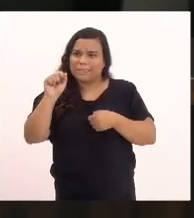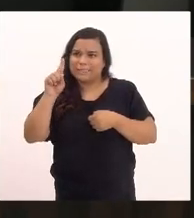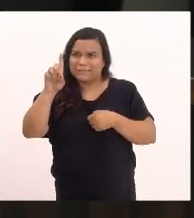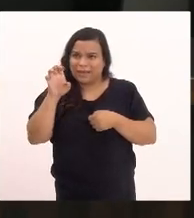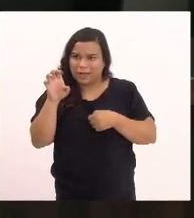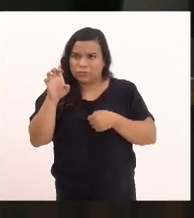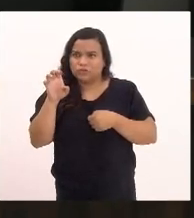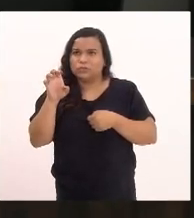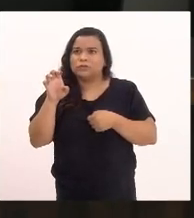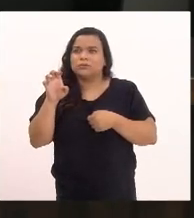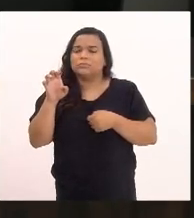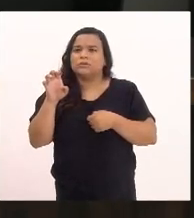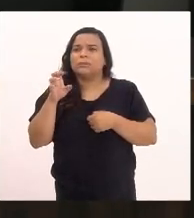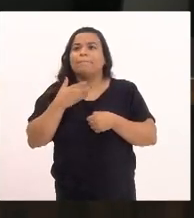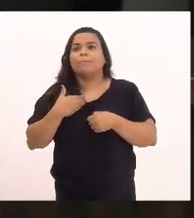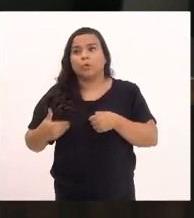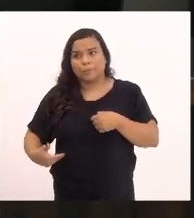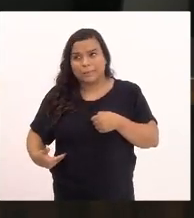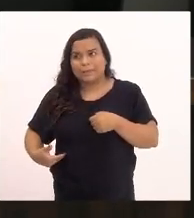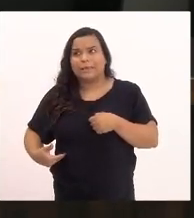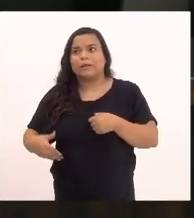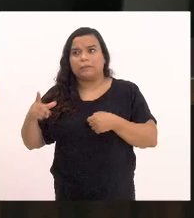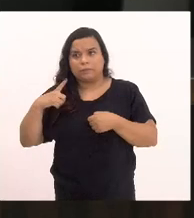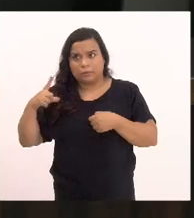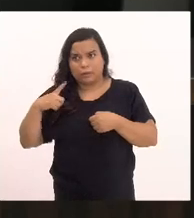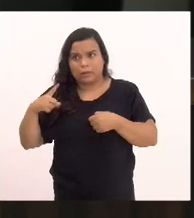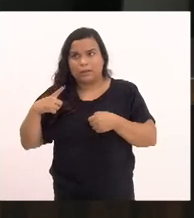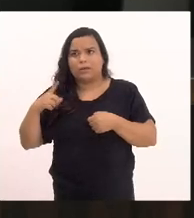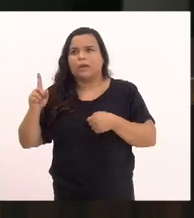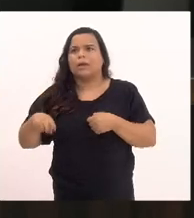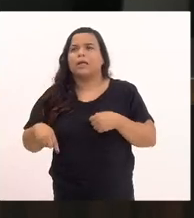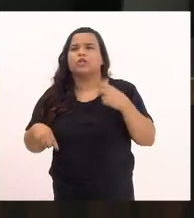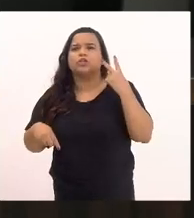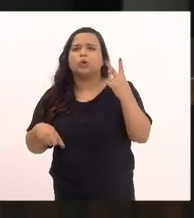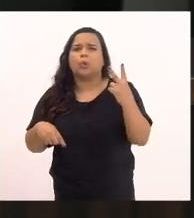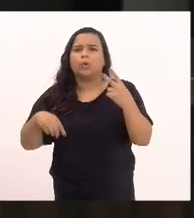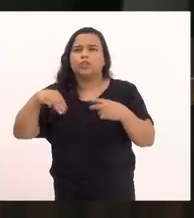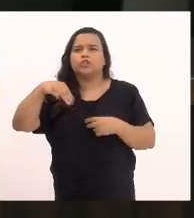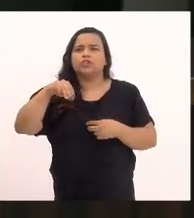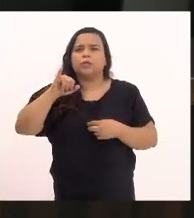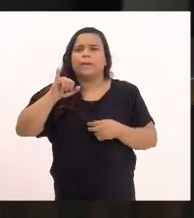cada um dos municípios. Ele acha que são 8 ou 9.